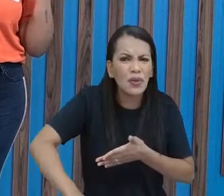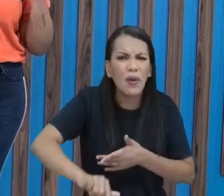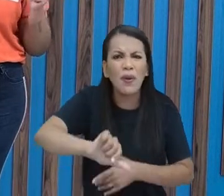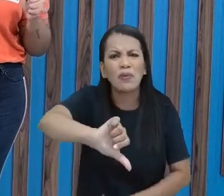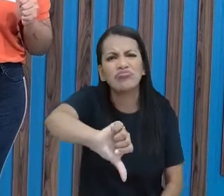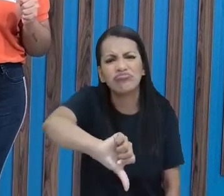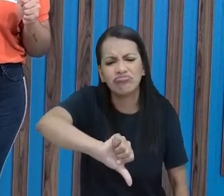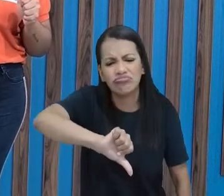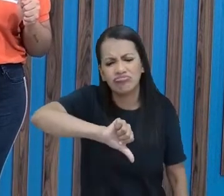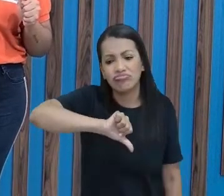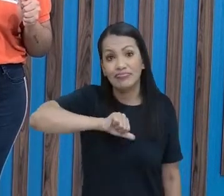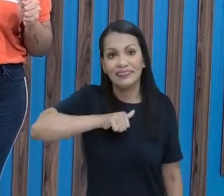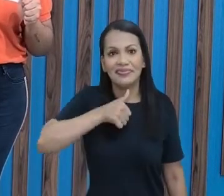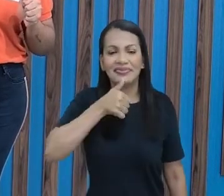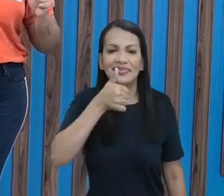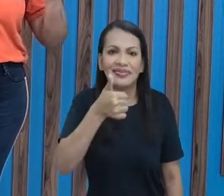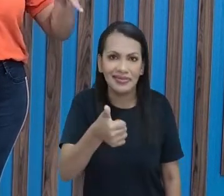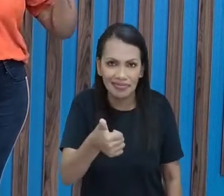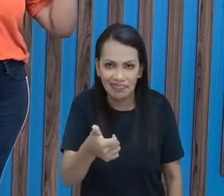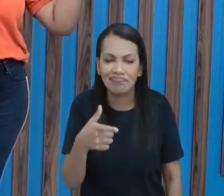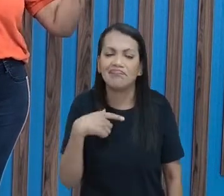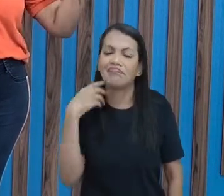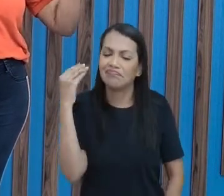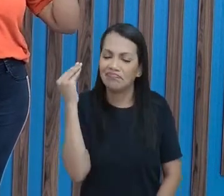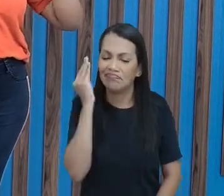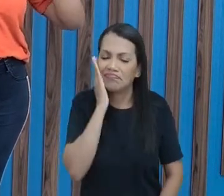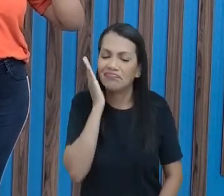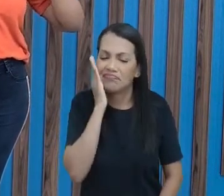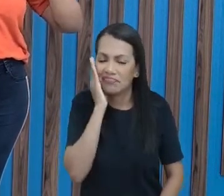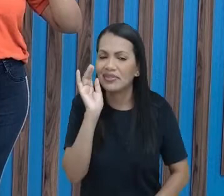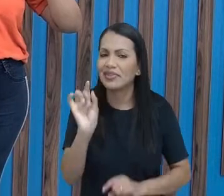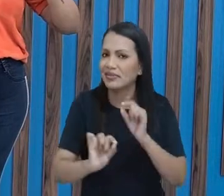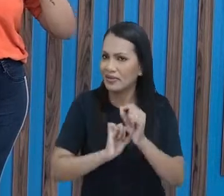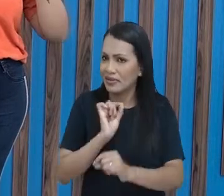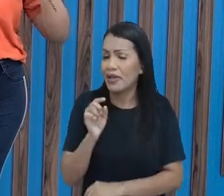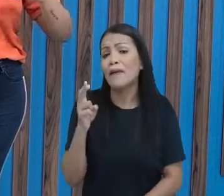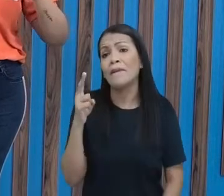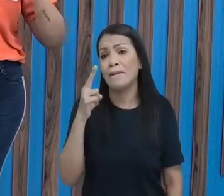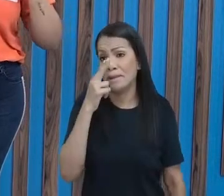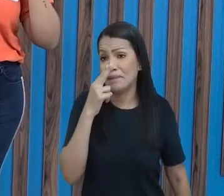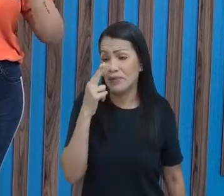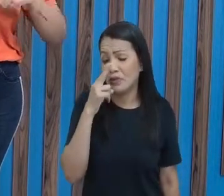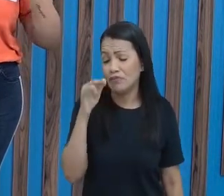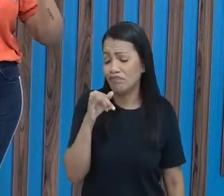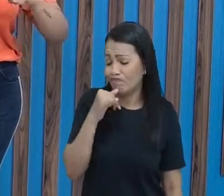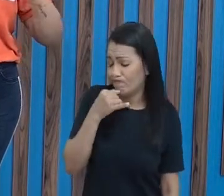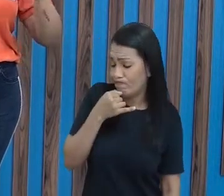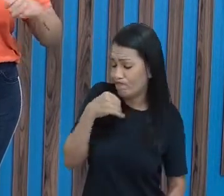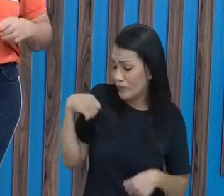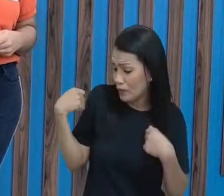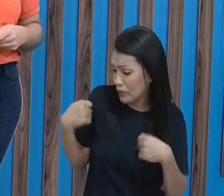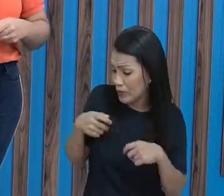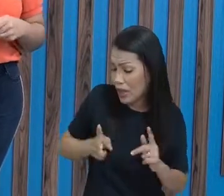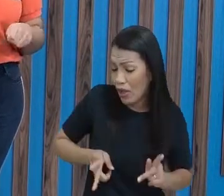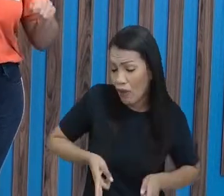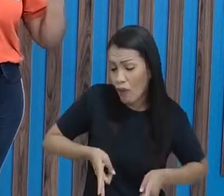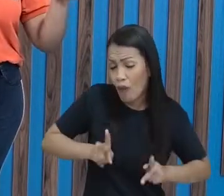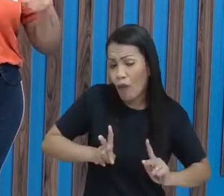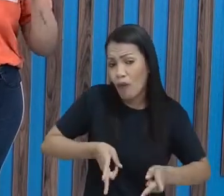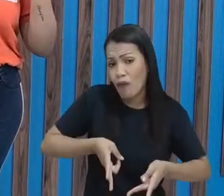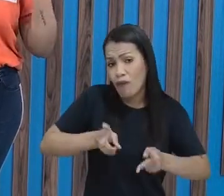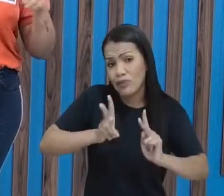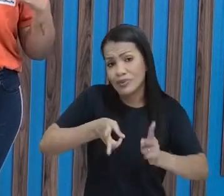Ela não desiste do tear. Ela entendeu que mesmo quando a gente está triste, a gente precisa continuar